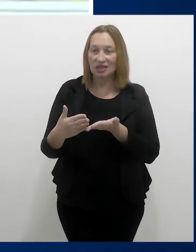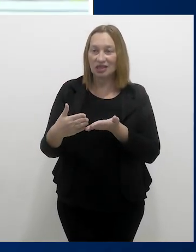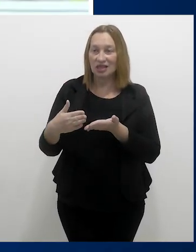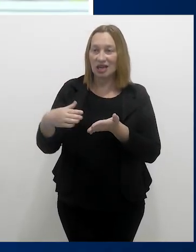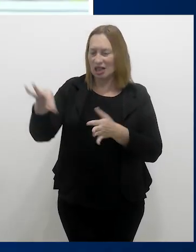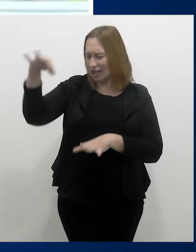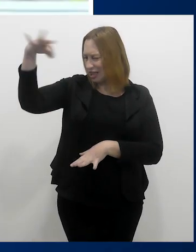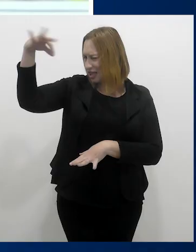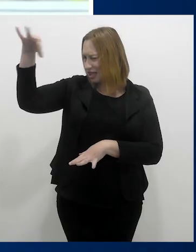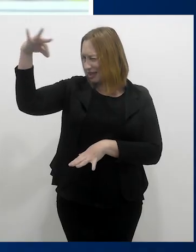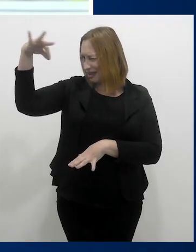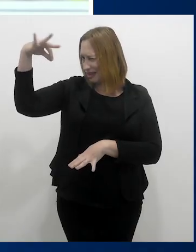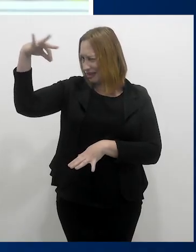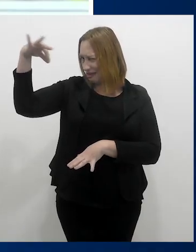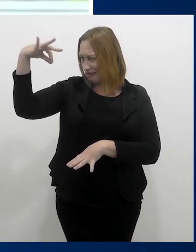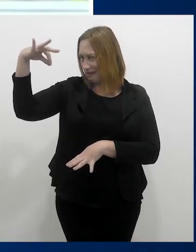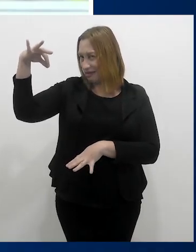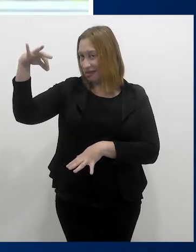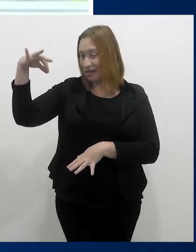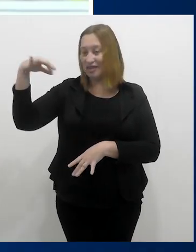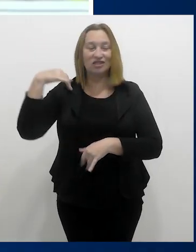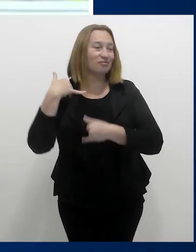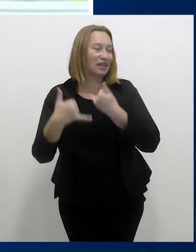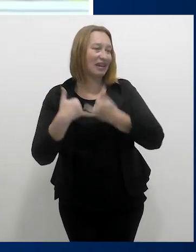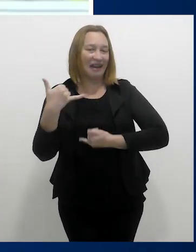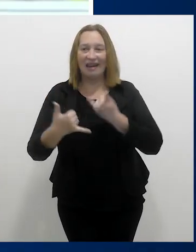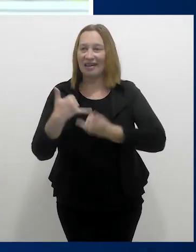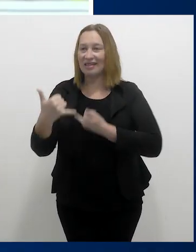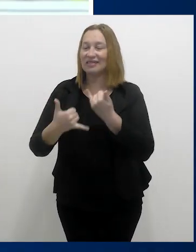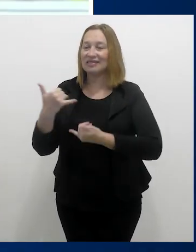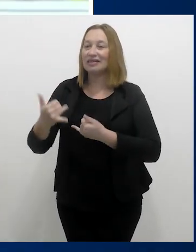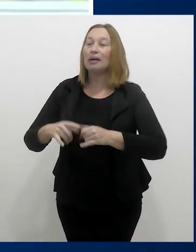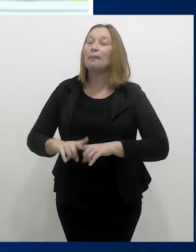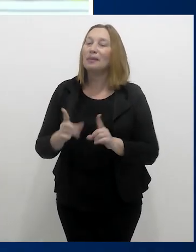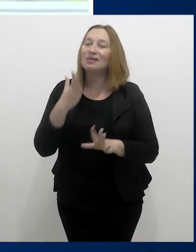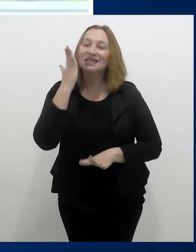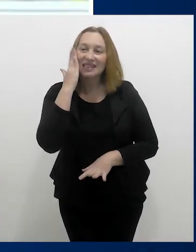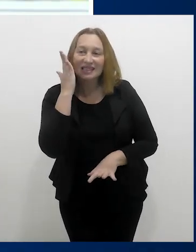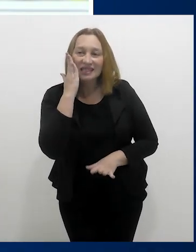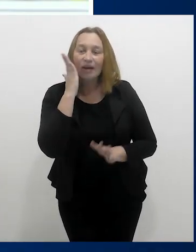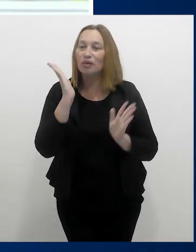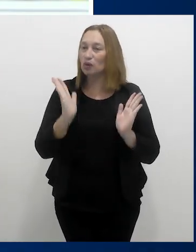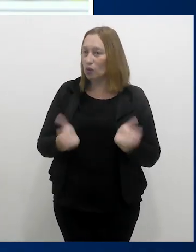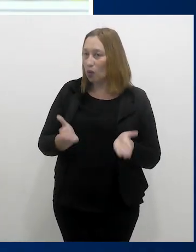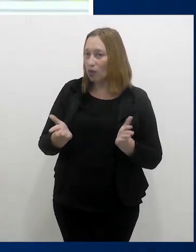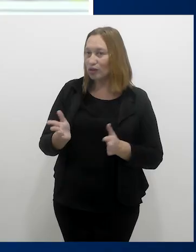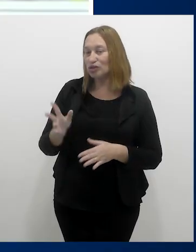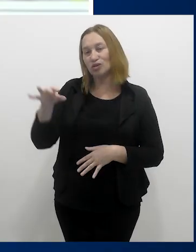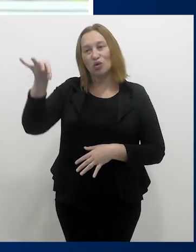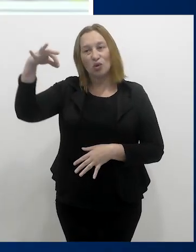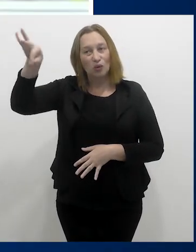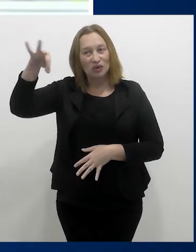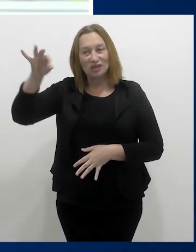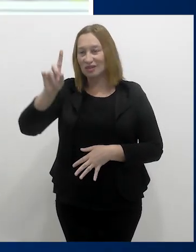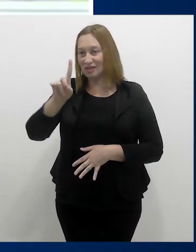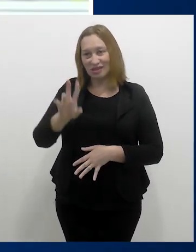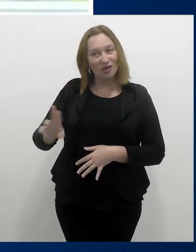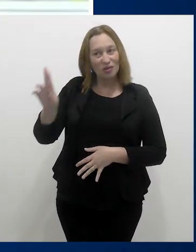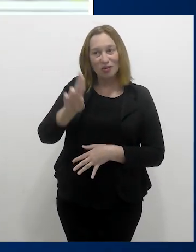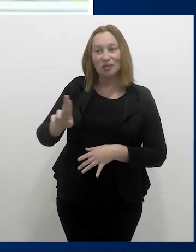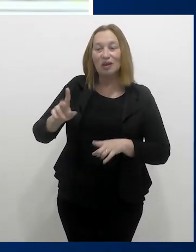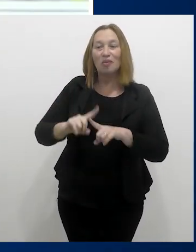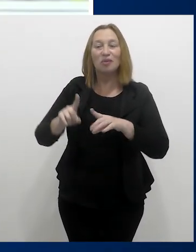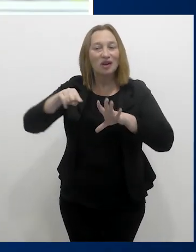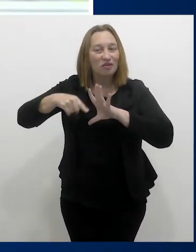começava a desandar de vez, ela tocava o sino e a gente brincava. Mas você sabe que hoje a gente não usa mais o sino,